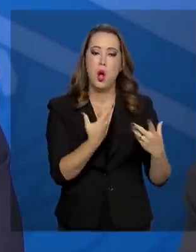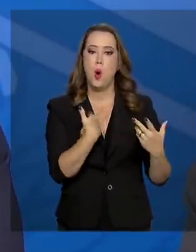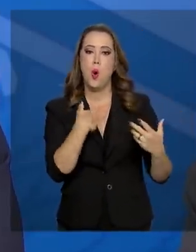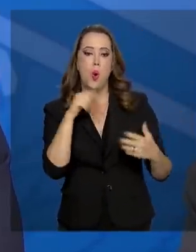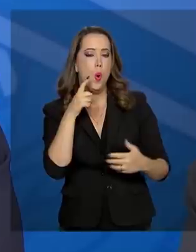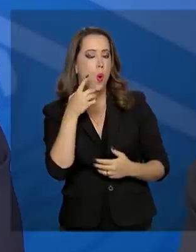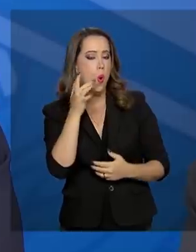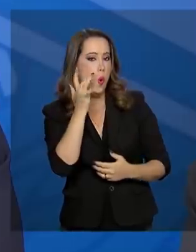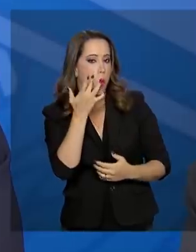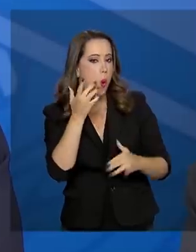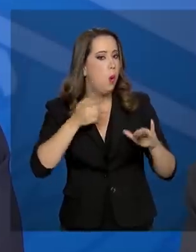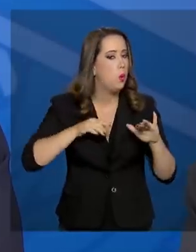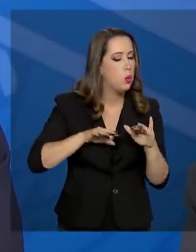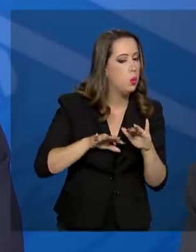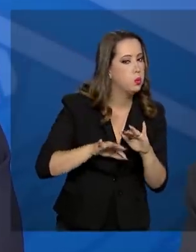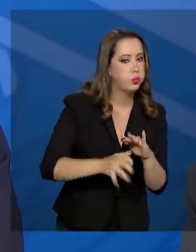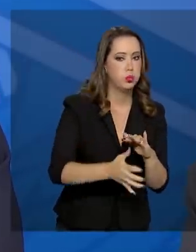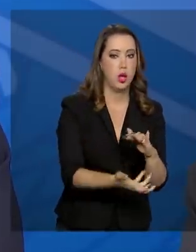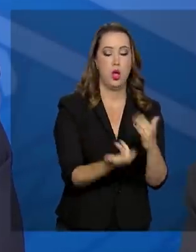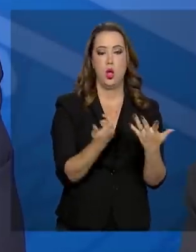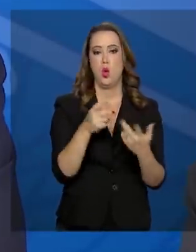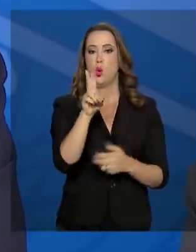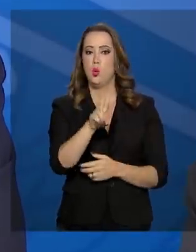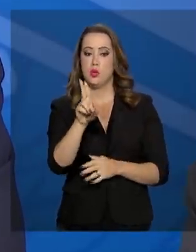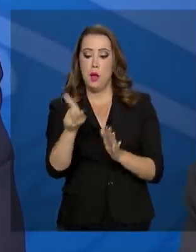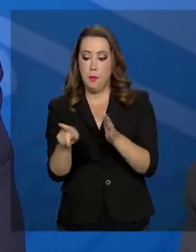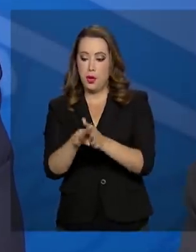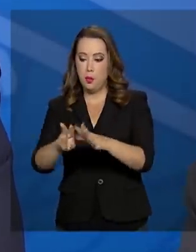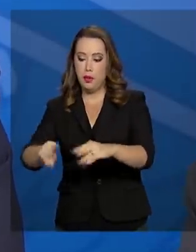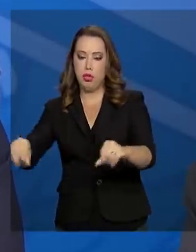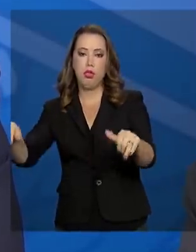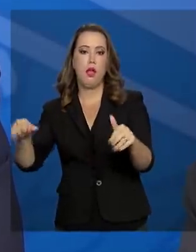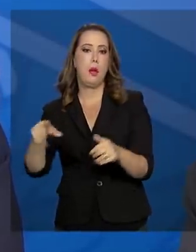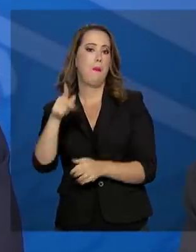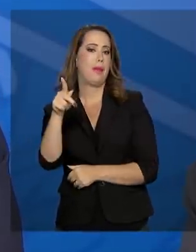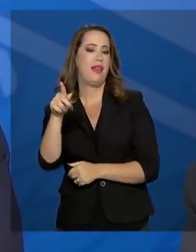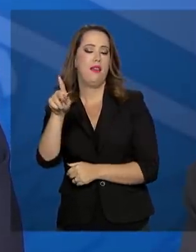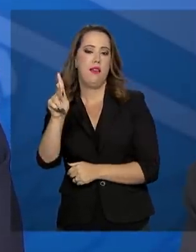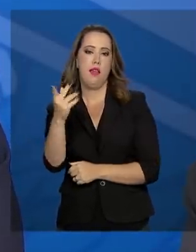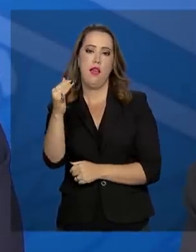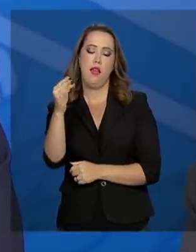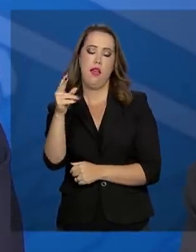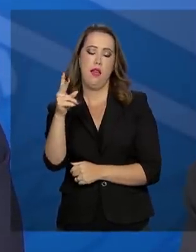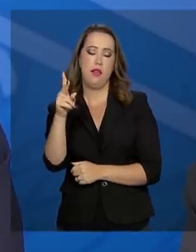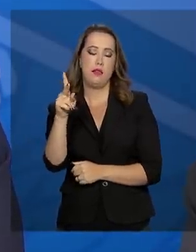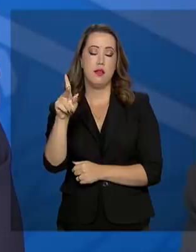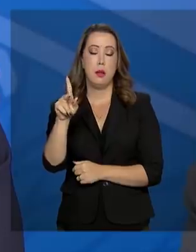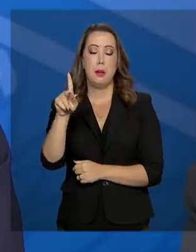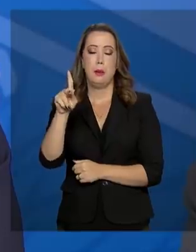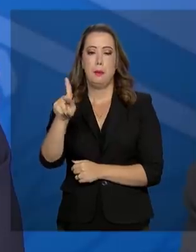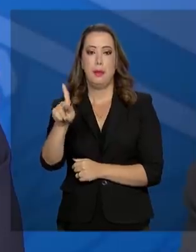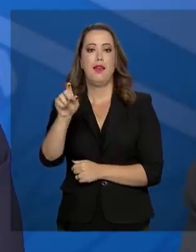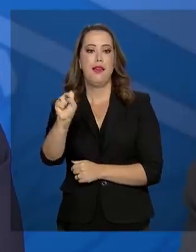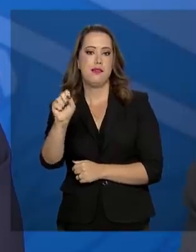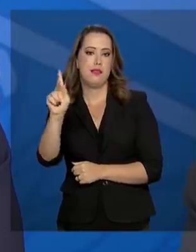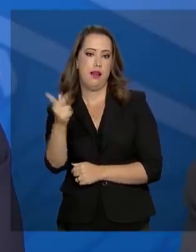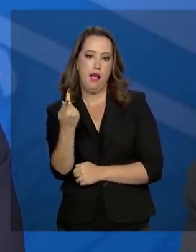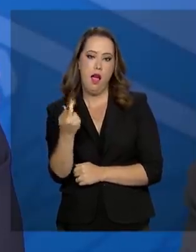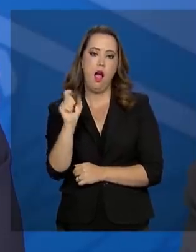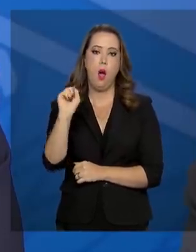a usar sua terra para fazer uma pch ou uma hidrelétrica fazer a fazenda de painéis fotovoltaicos seja